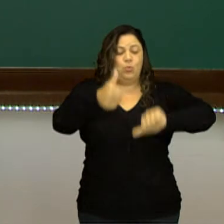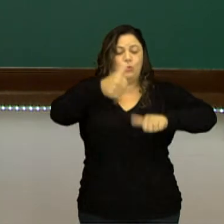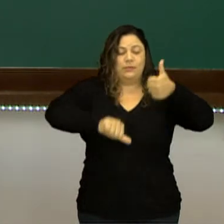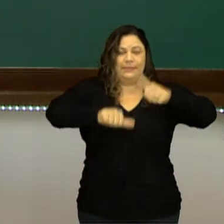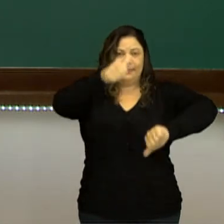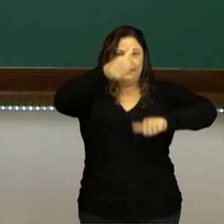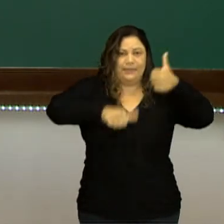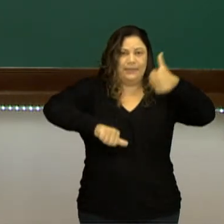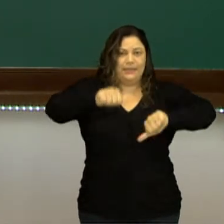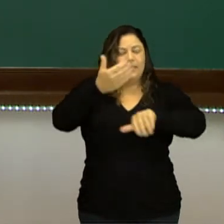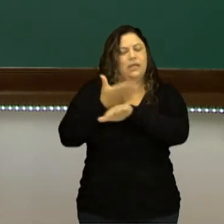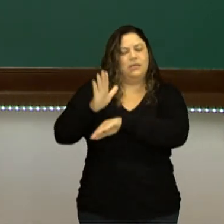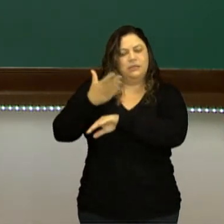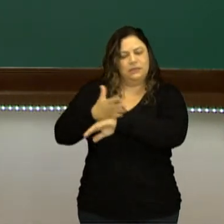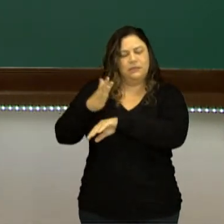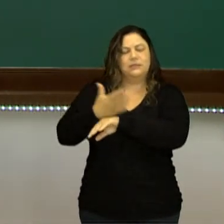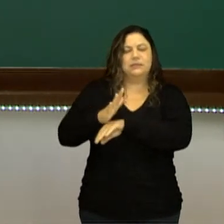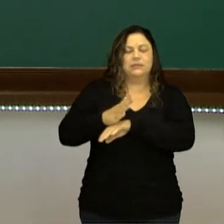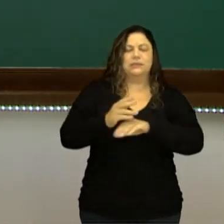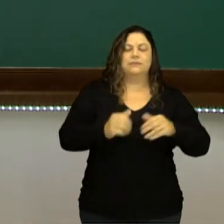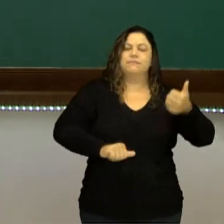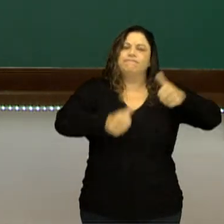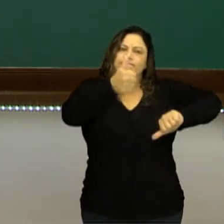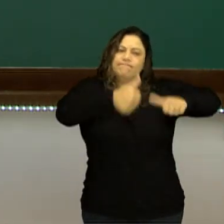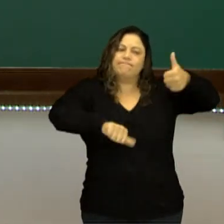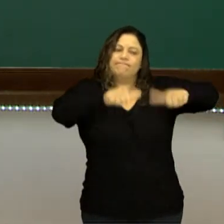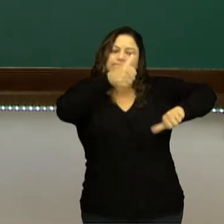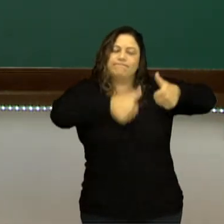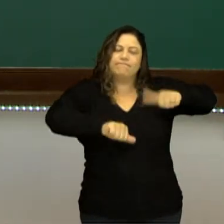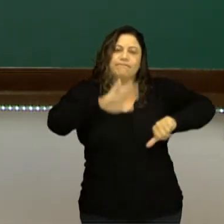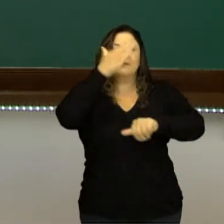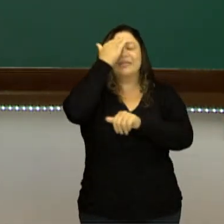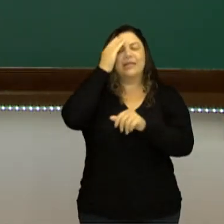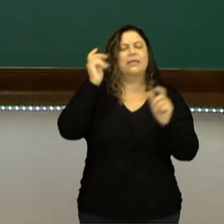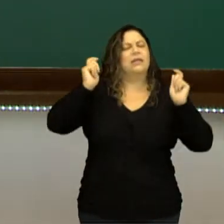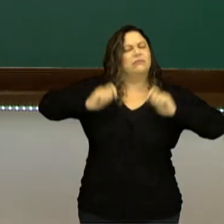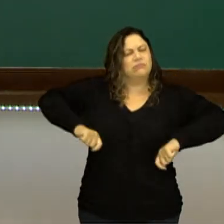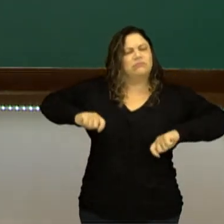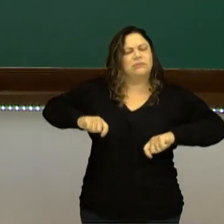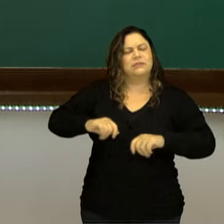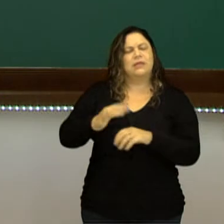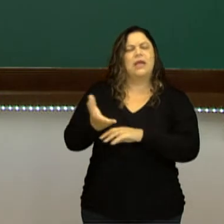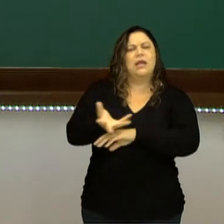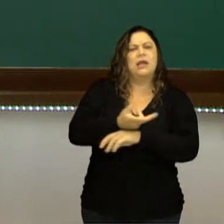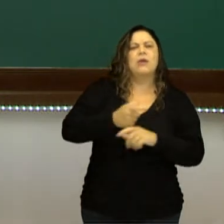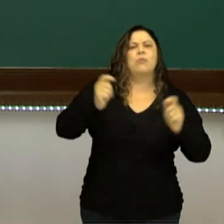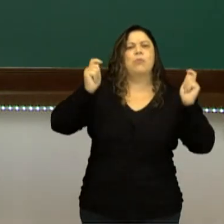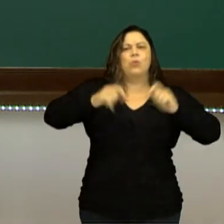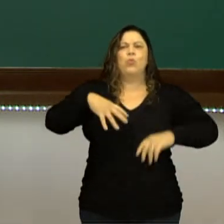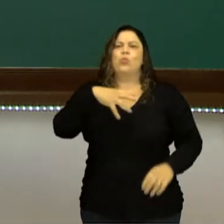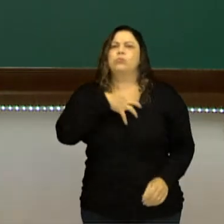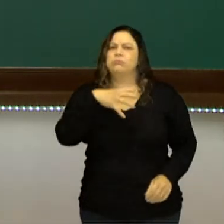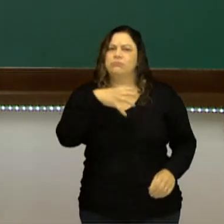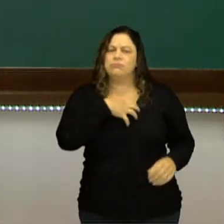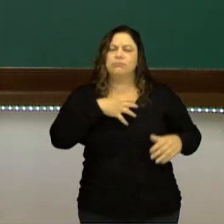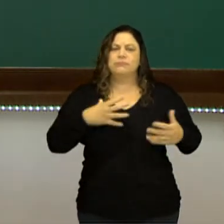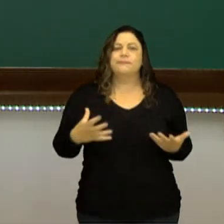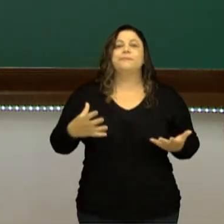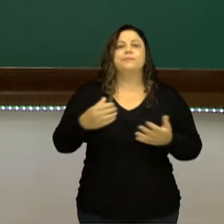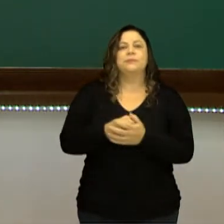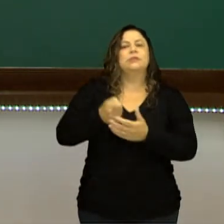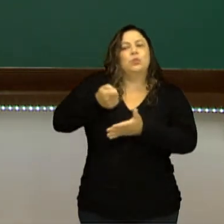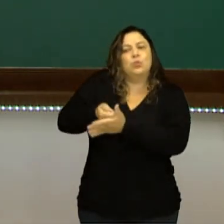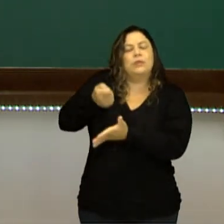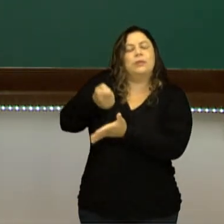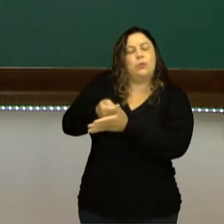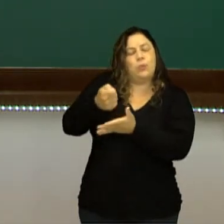vamos exercitar esse conteúdo de química, né? Vamos entender as competências, as habilidades, a forma como esse conteúdo, né, é cobrado